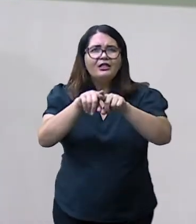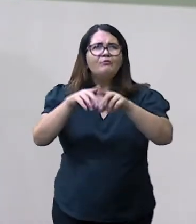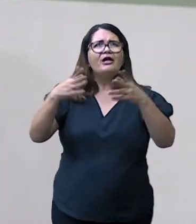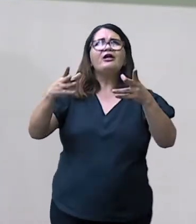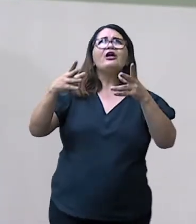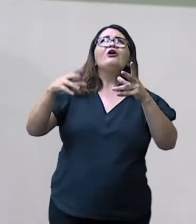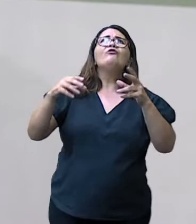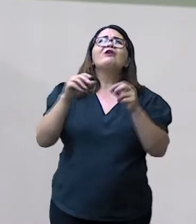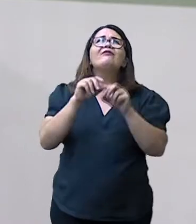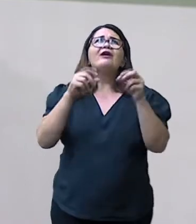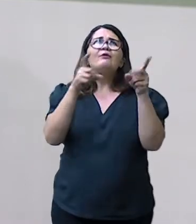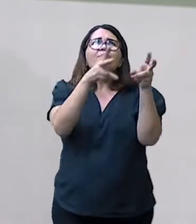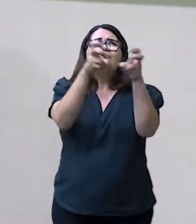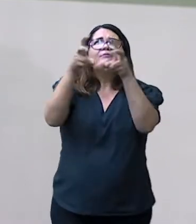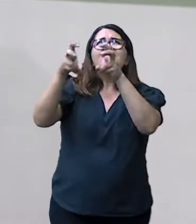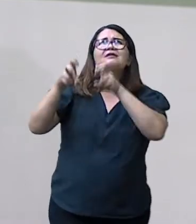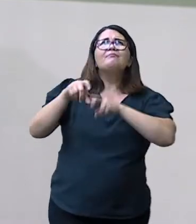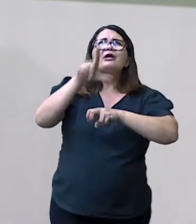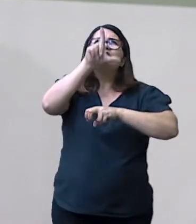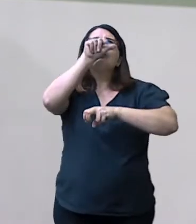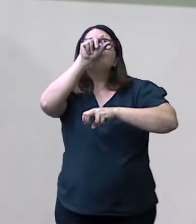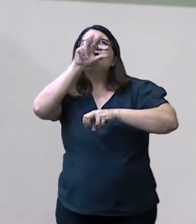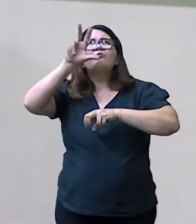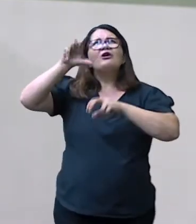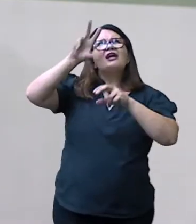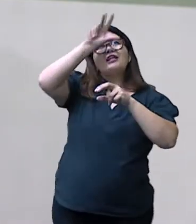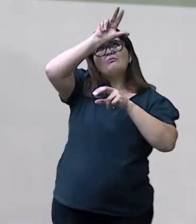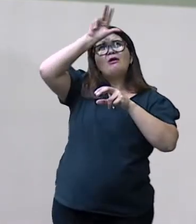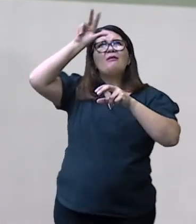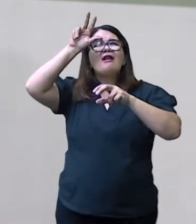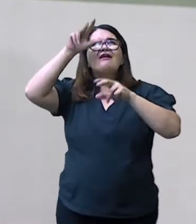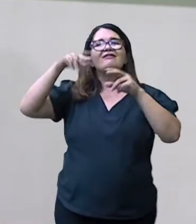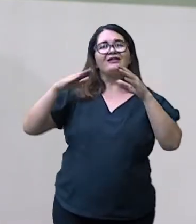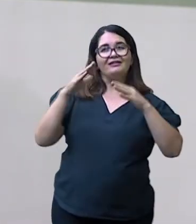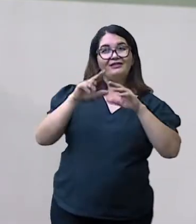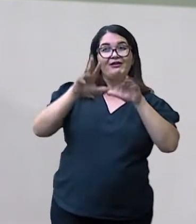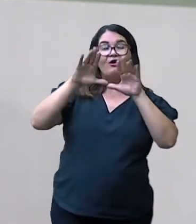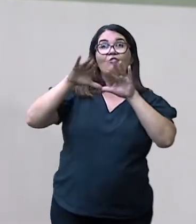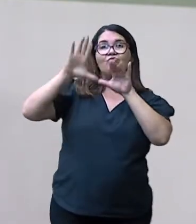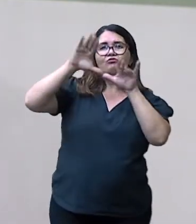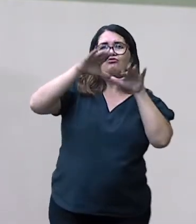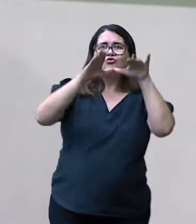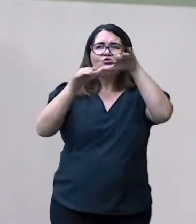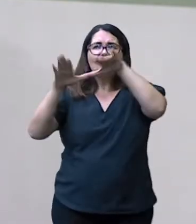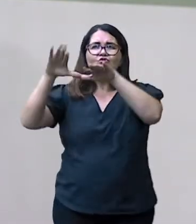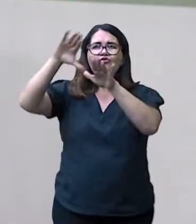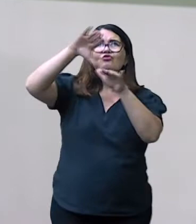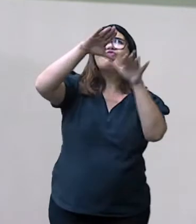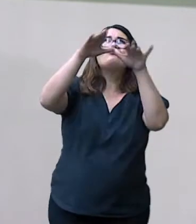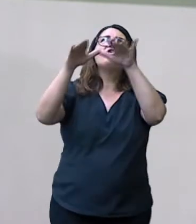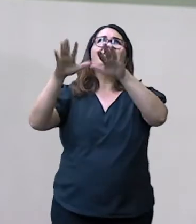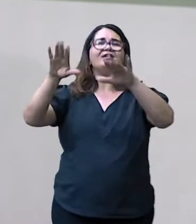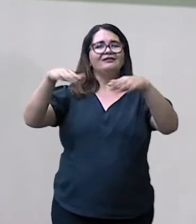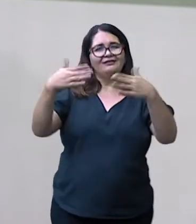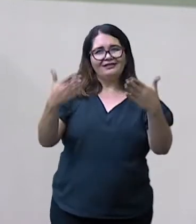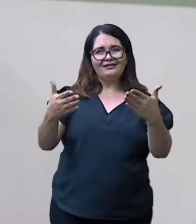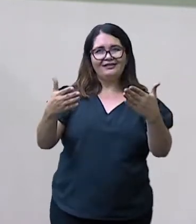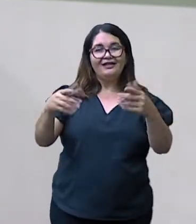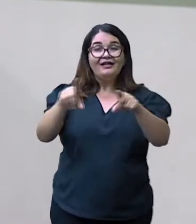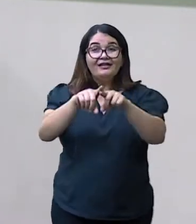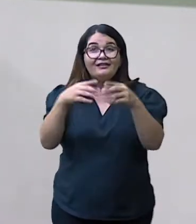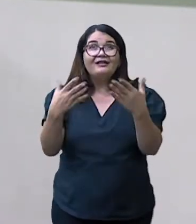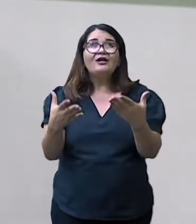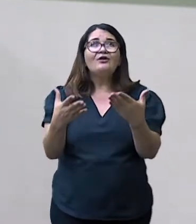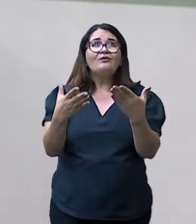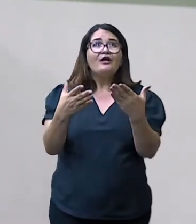tivessem colocado tinta e pincel na minha mão, eu acho que eu teria pintado. Mas foi com 12 anos que meu pai